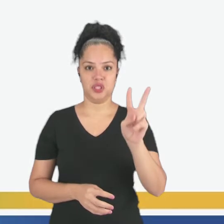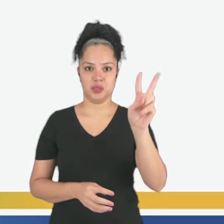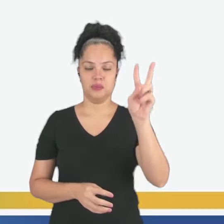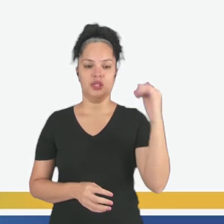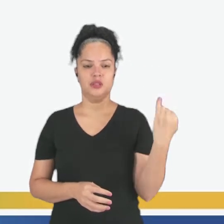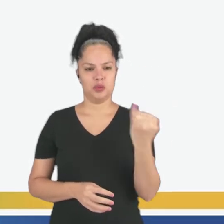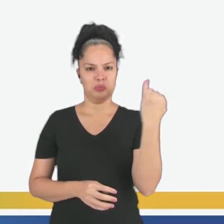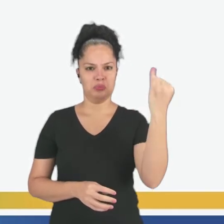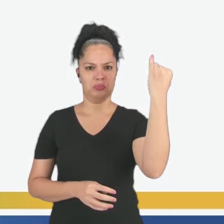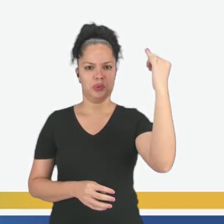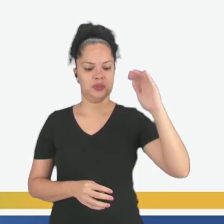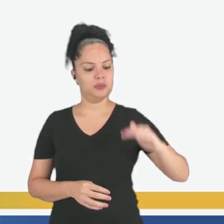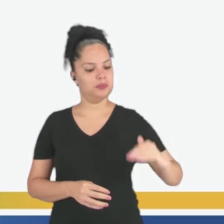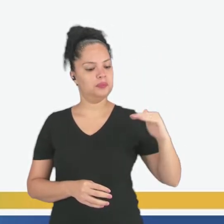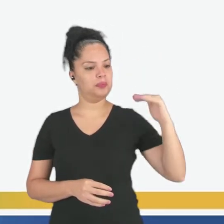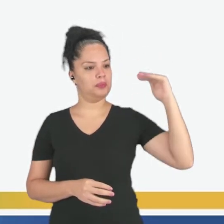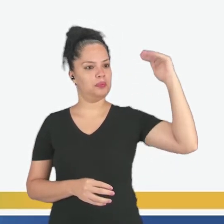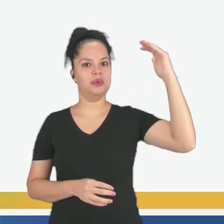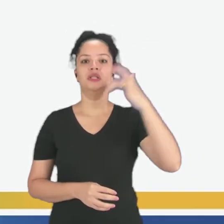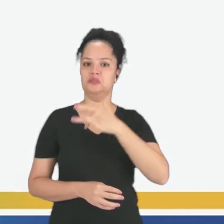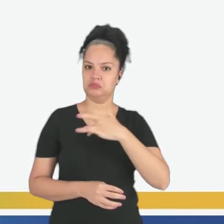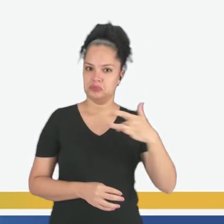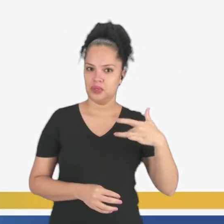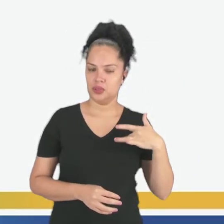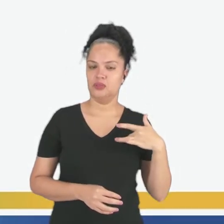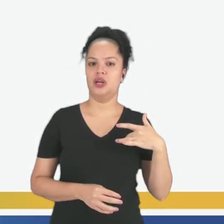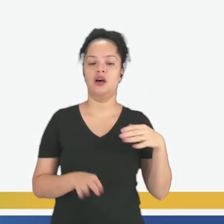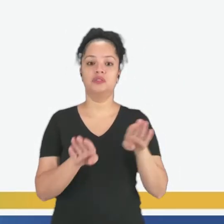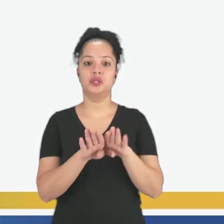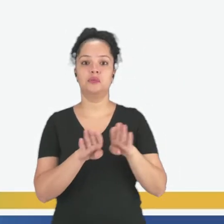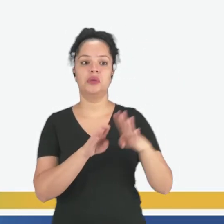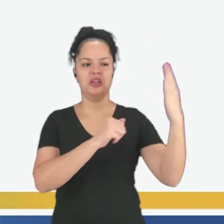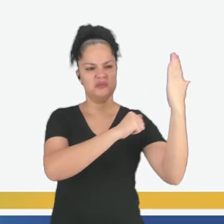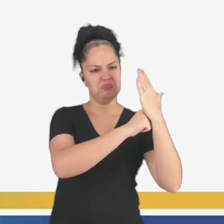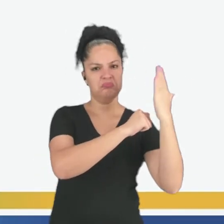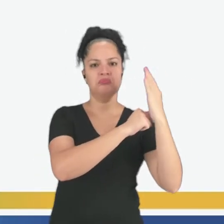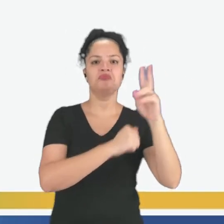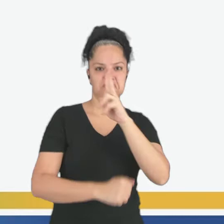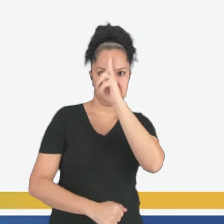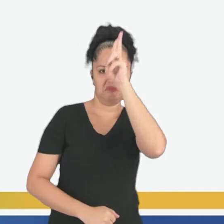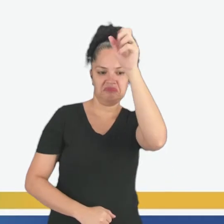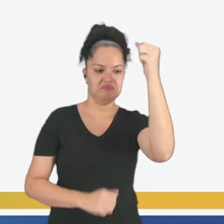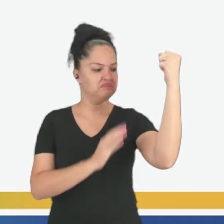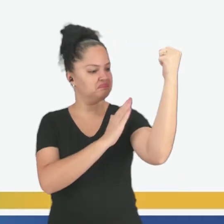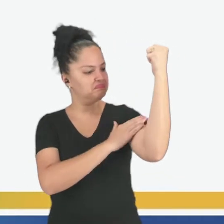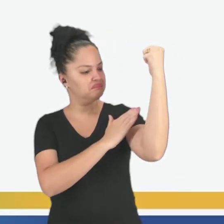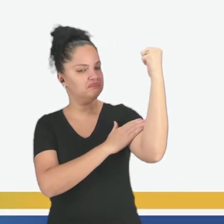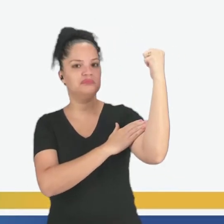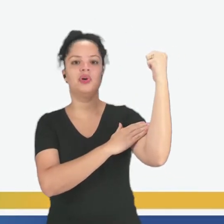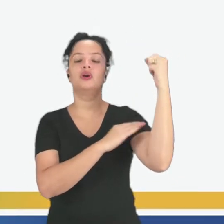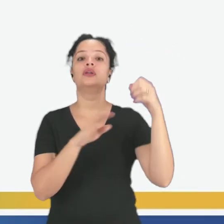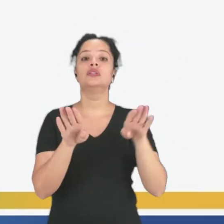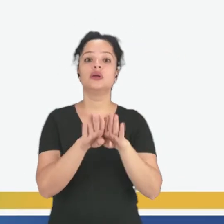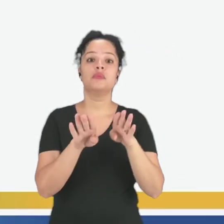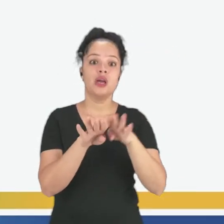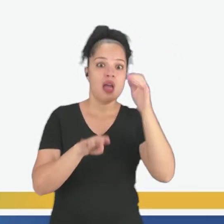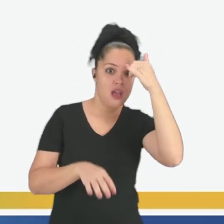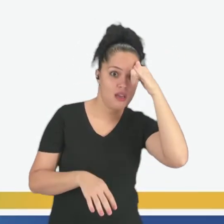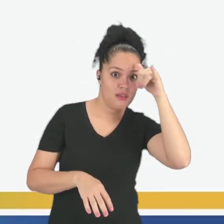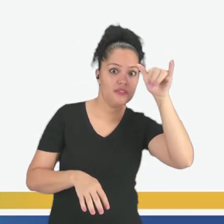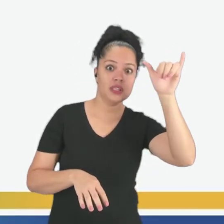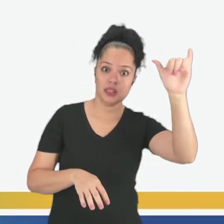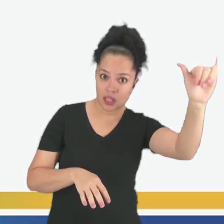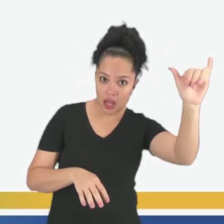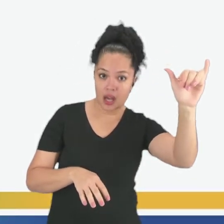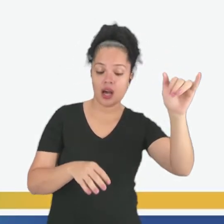para crescer saudável, né? Para ajudar vocês a ficarem fortes e também prever algumas doenças relacionadas